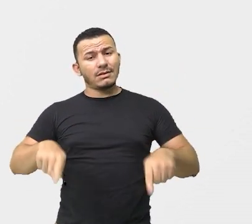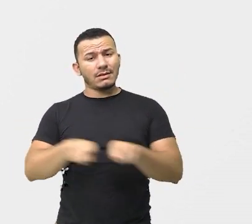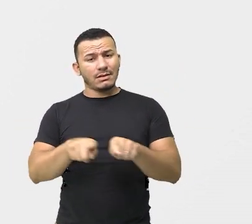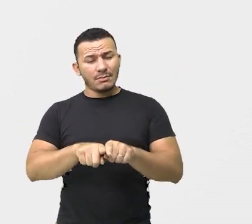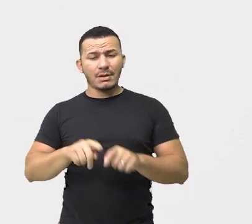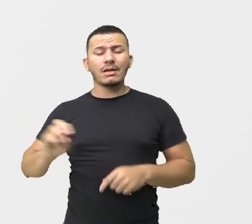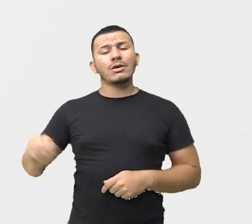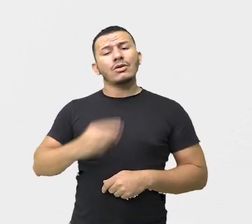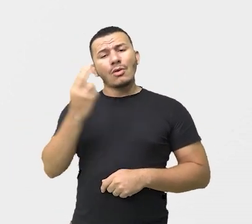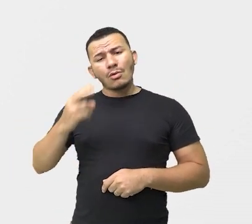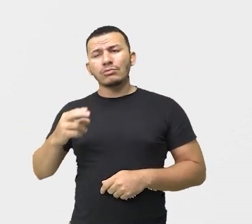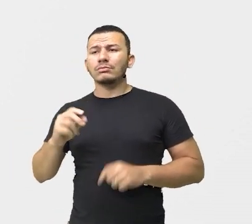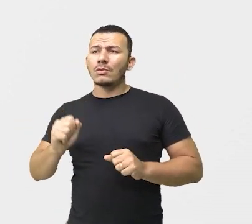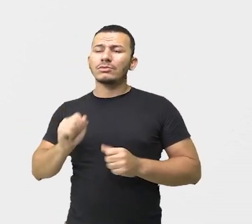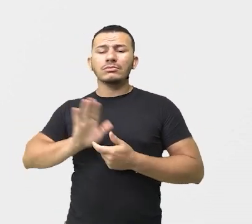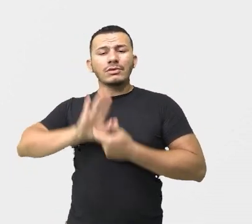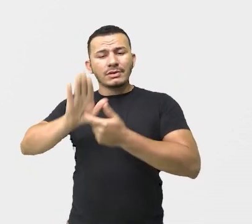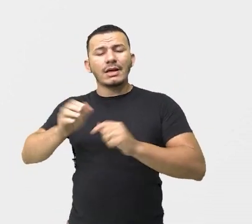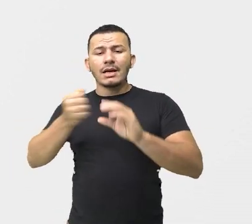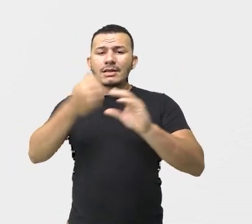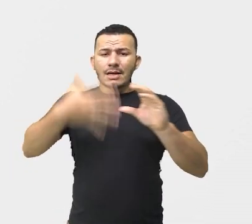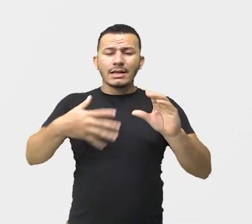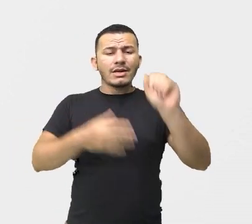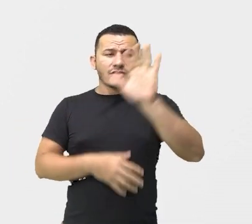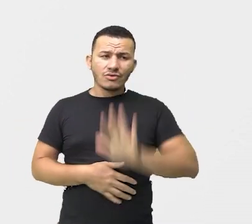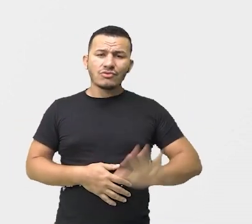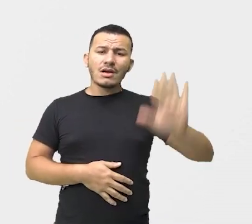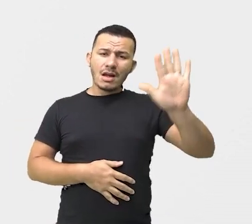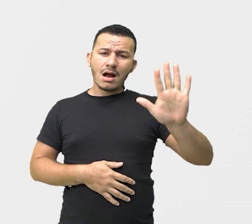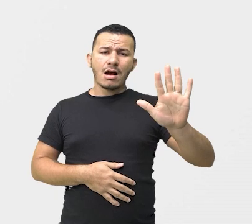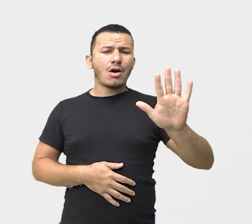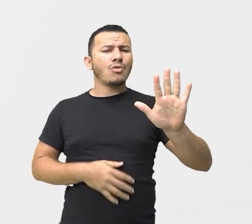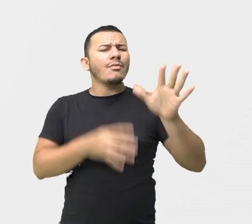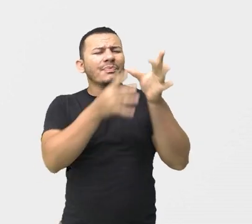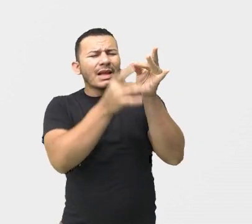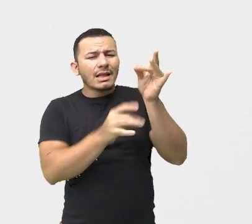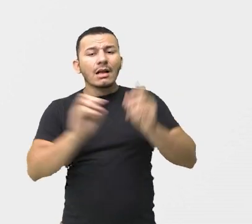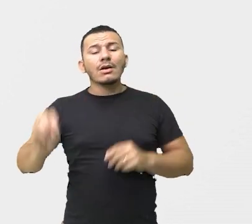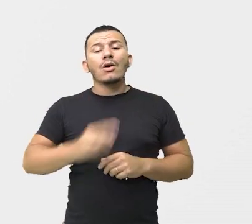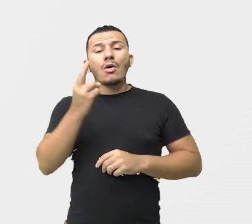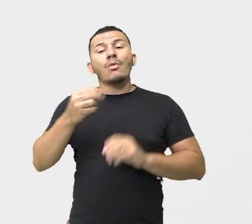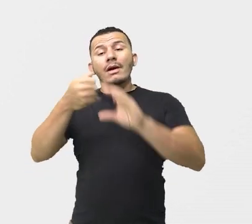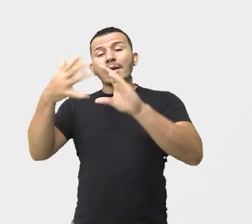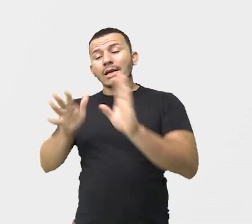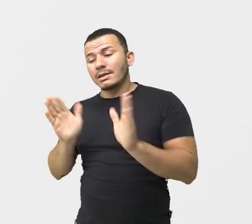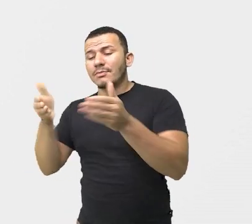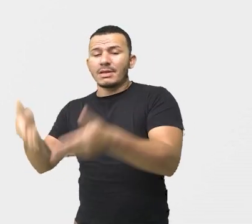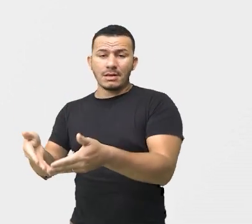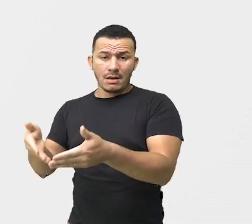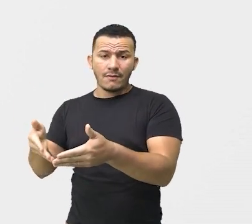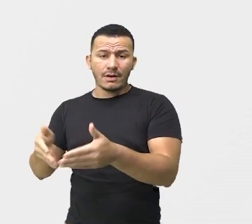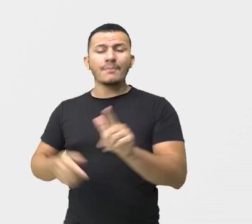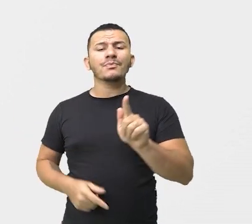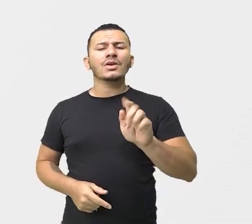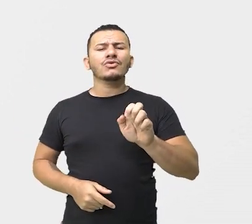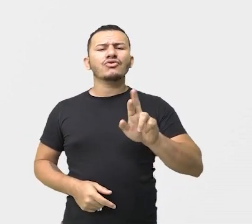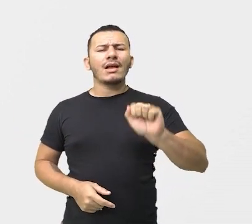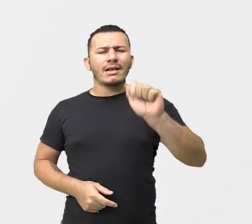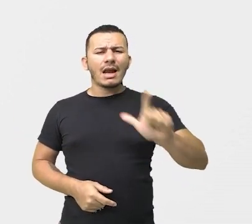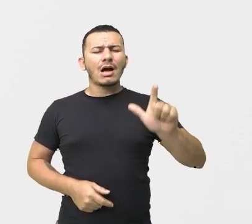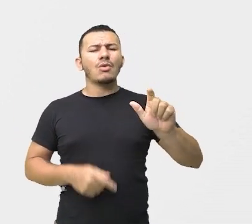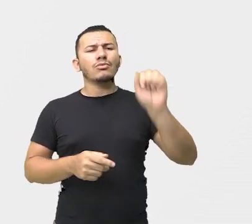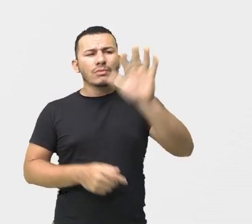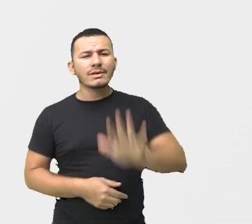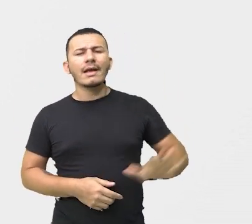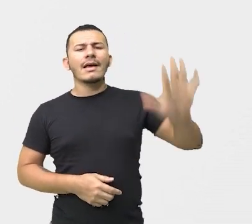as características mais gerais e as mais específicas, certo? Então, quando nós falamos em gerais, no momento em que nós falamos